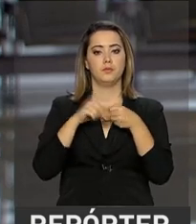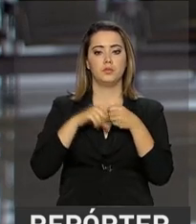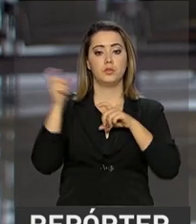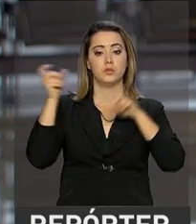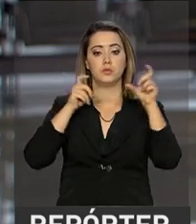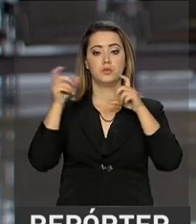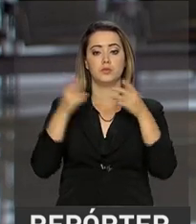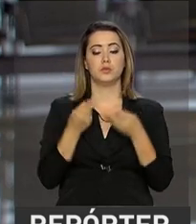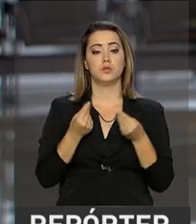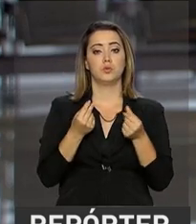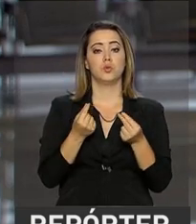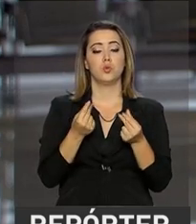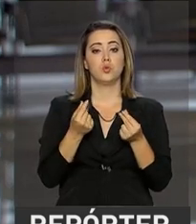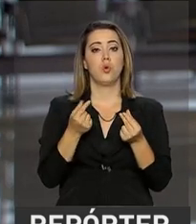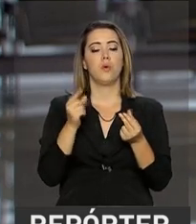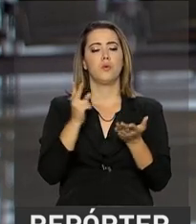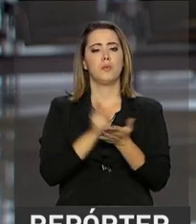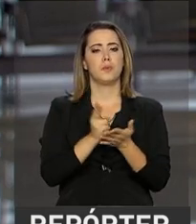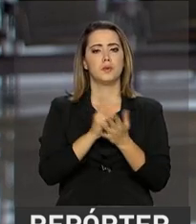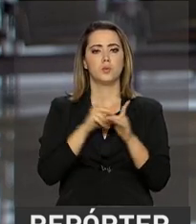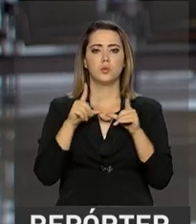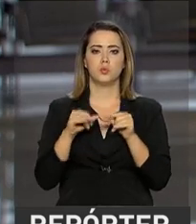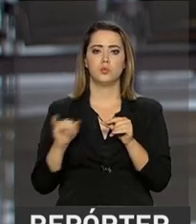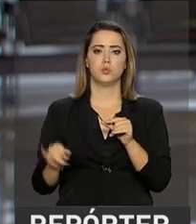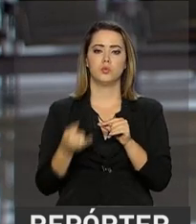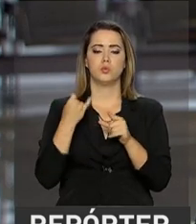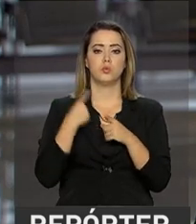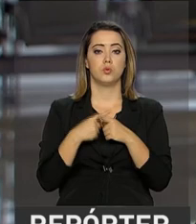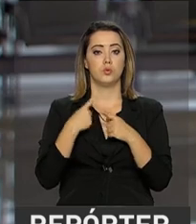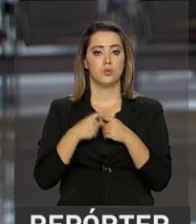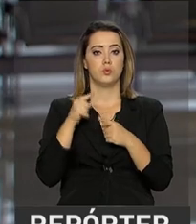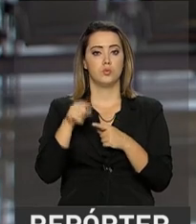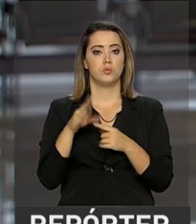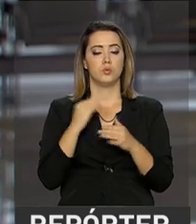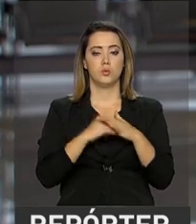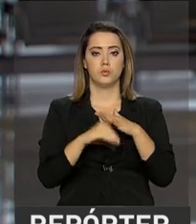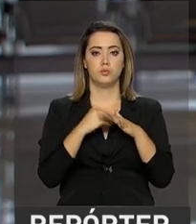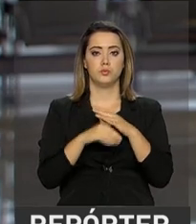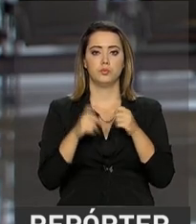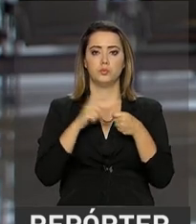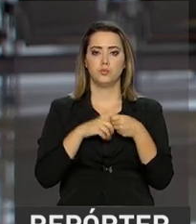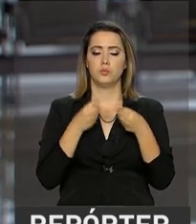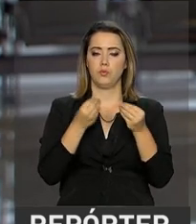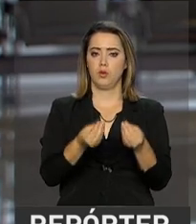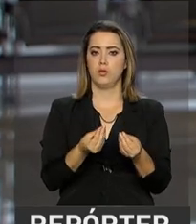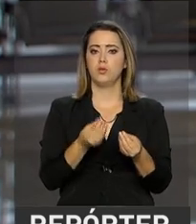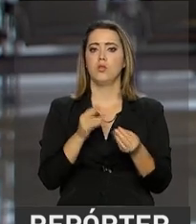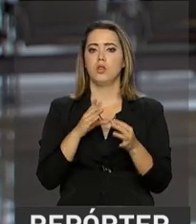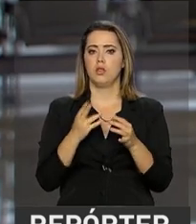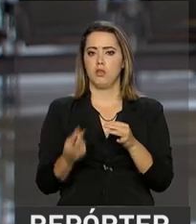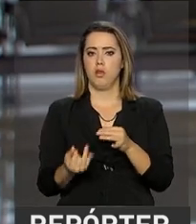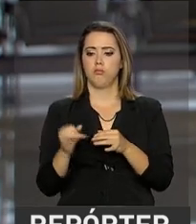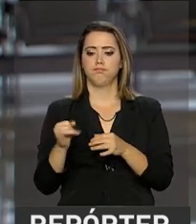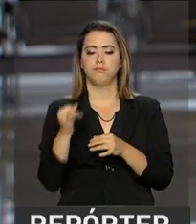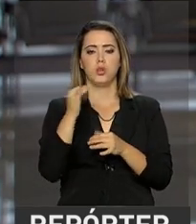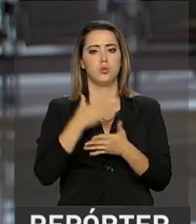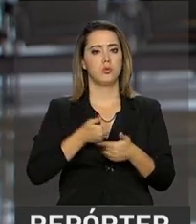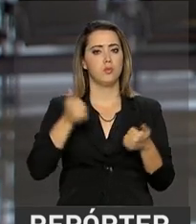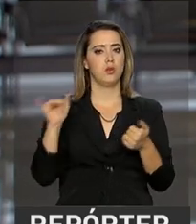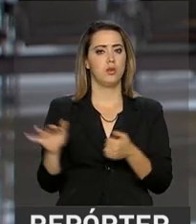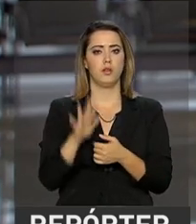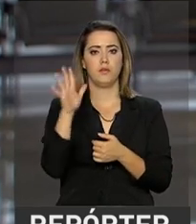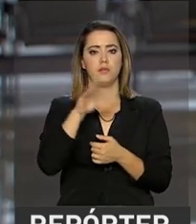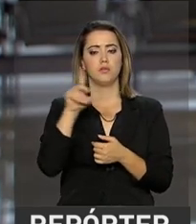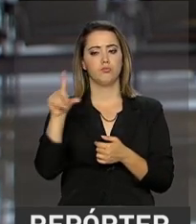atrair recursos mesmo com a queda dos juros isso porque o investimento voltou a garantir rendimento acima da inflação que